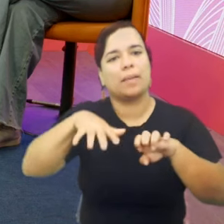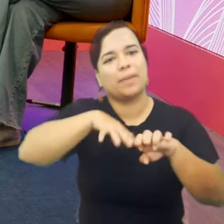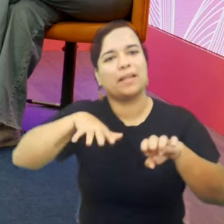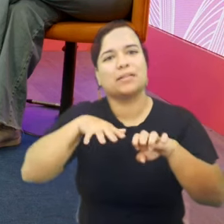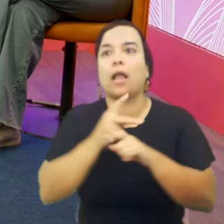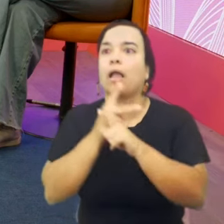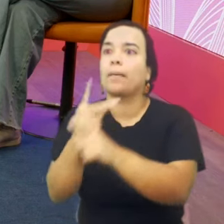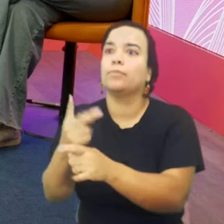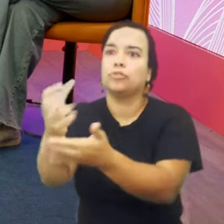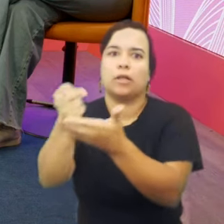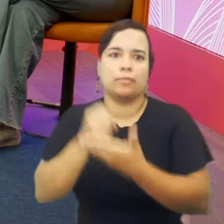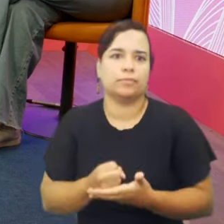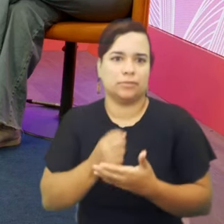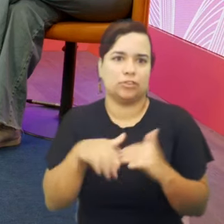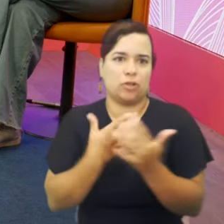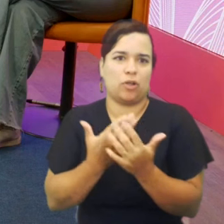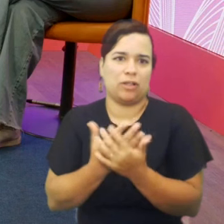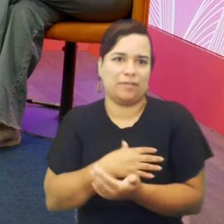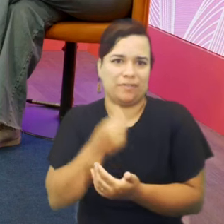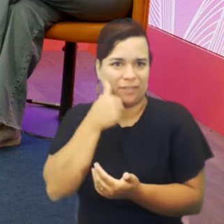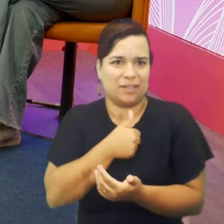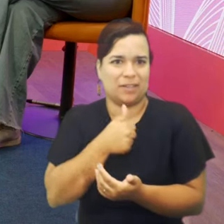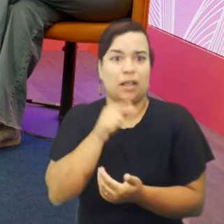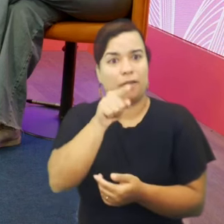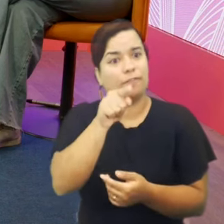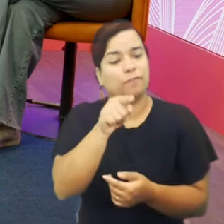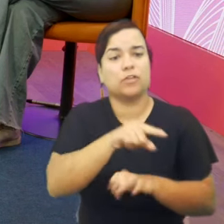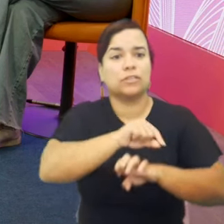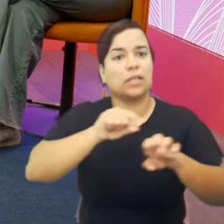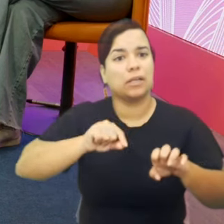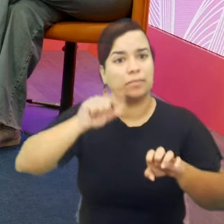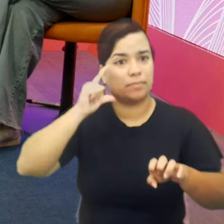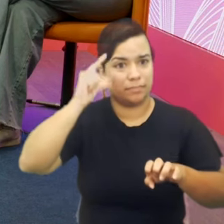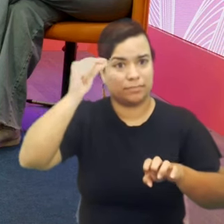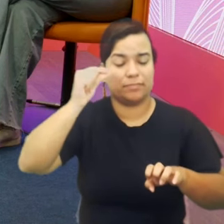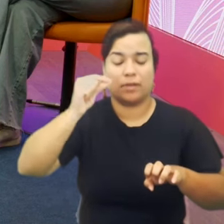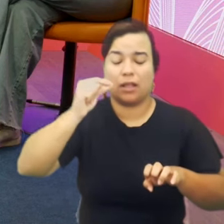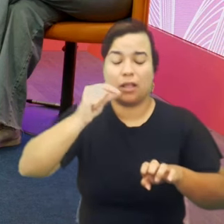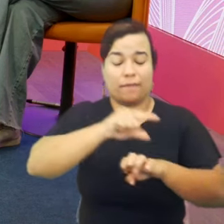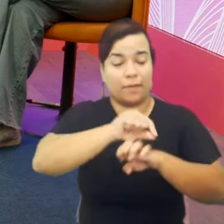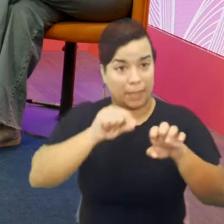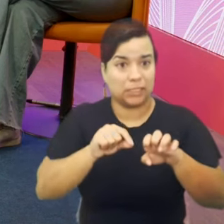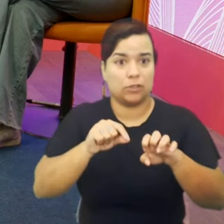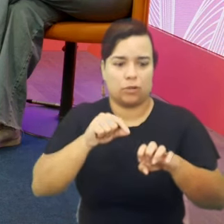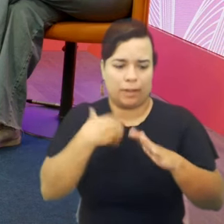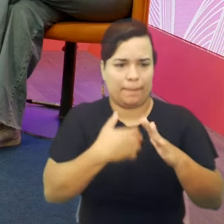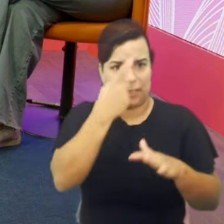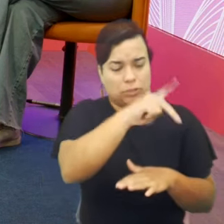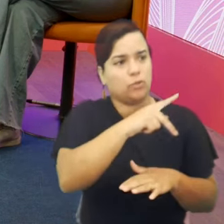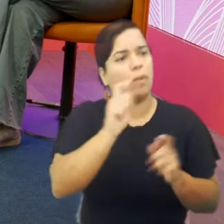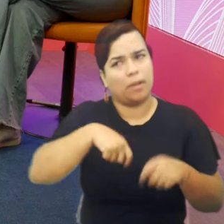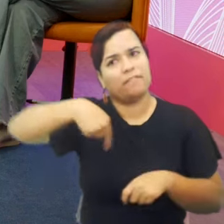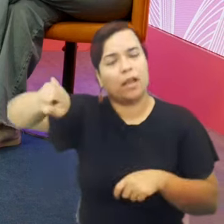filha na escola. Mas você que manda, você pode ir. Não, eu não posso, porque eu tenho a minha disciplina aqui, assim. Então, também é saber dizer isso